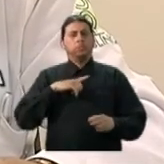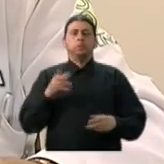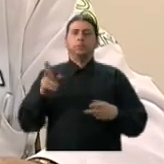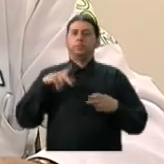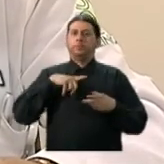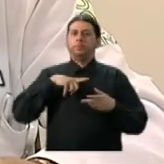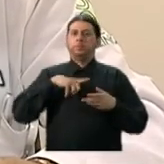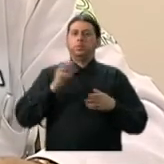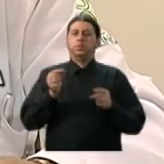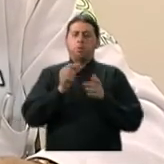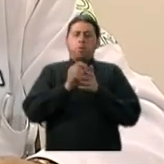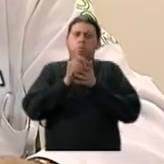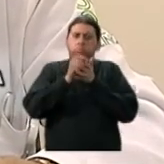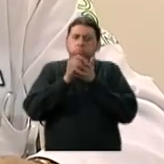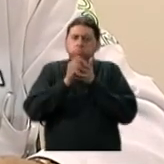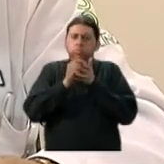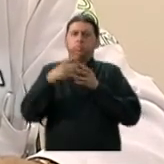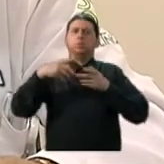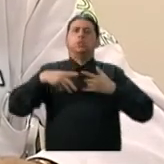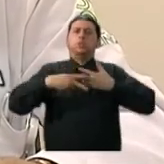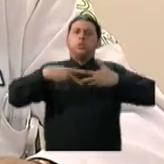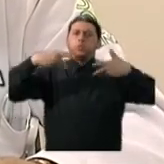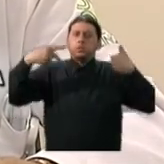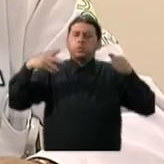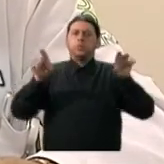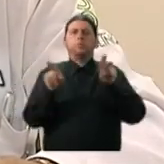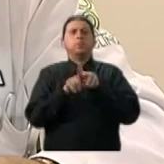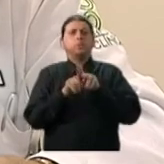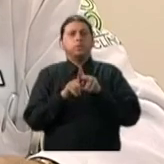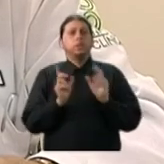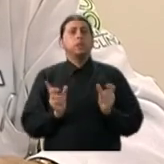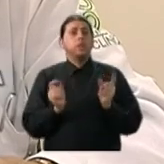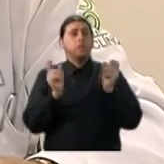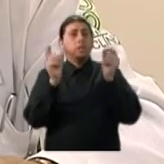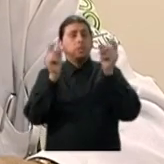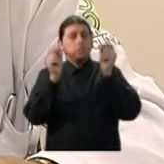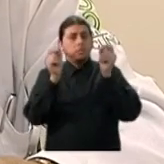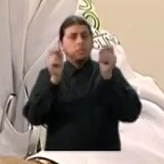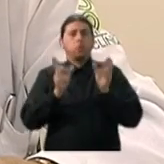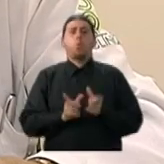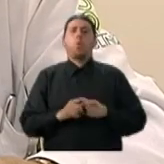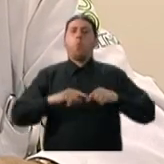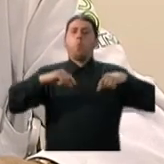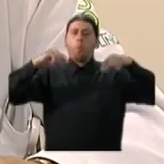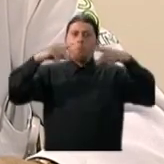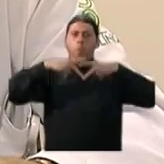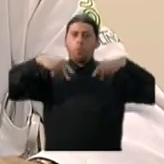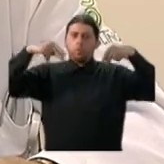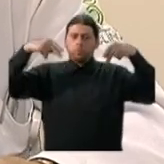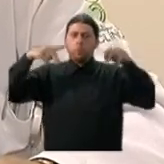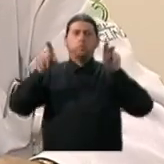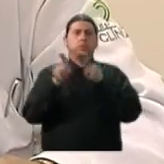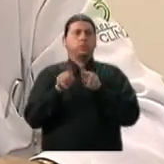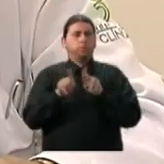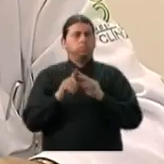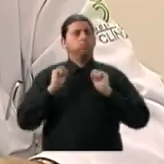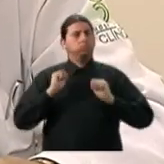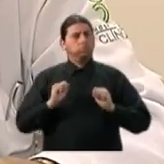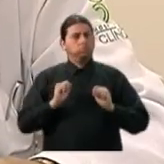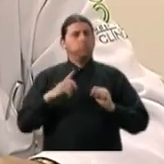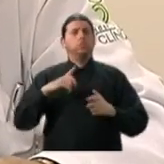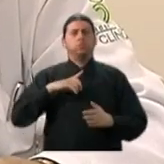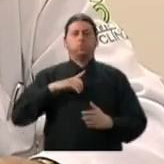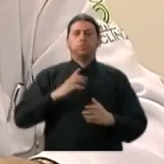as verrugas nunca se malignizam, e o câncer do colo do útero. Toda pessoa que chega a câncer do colo do útero, ela